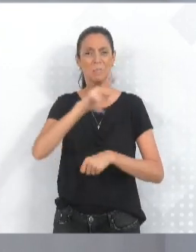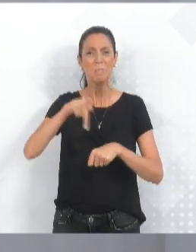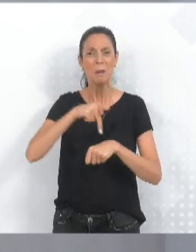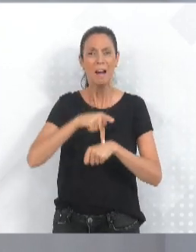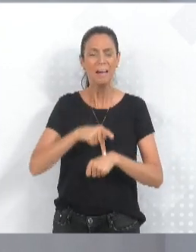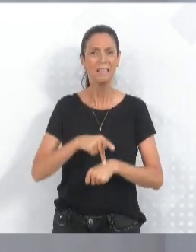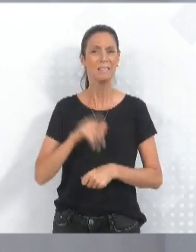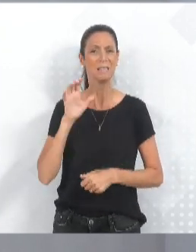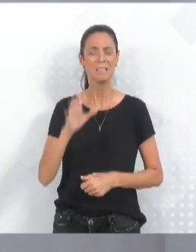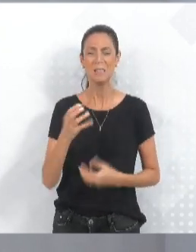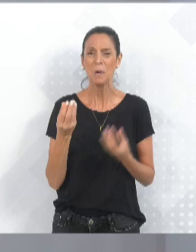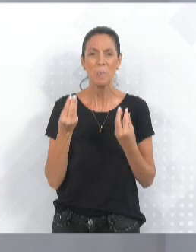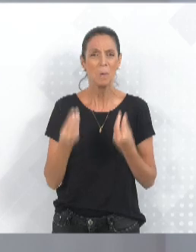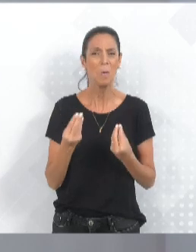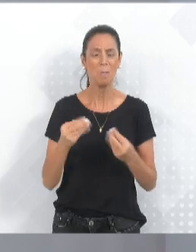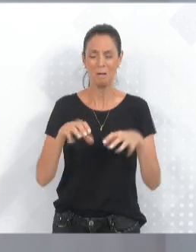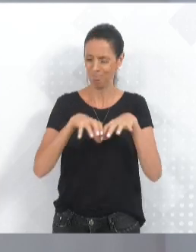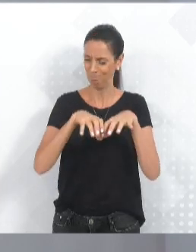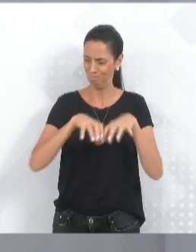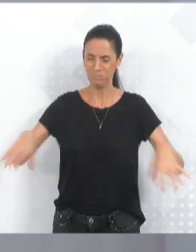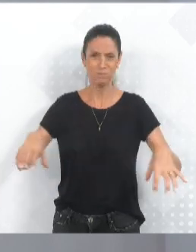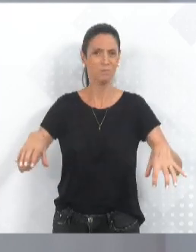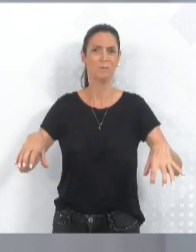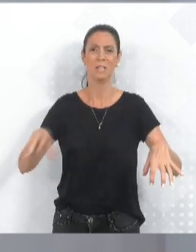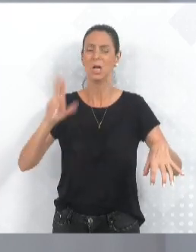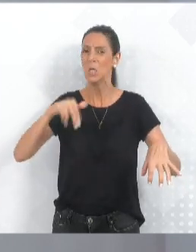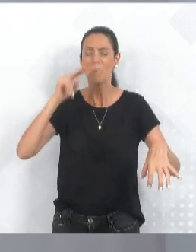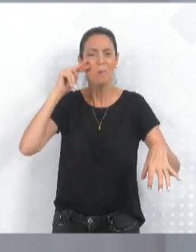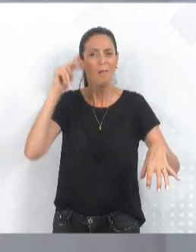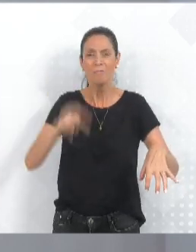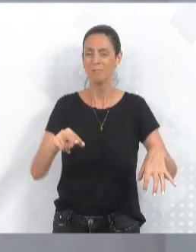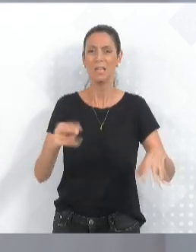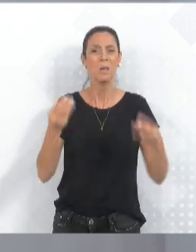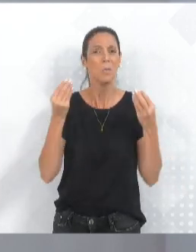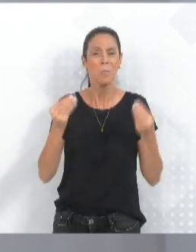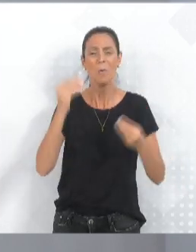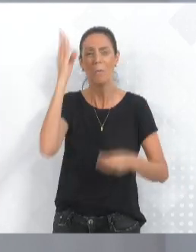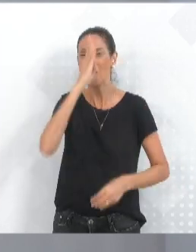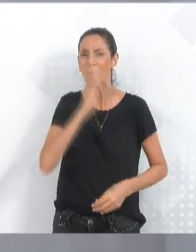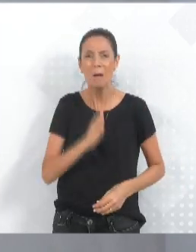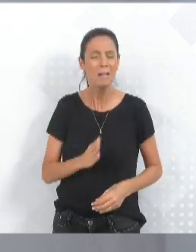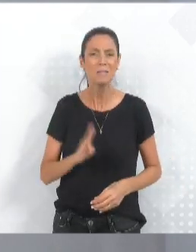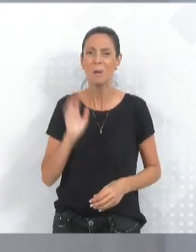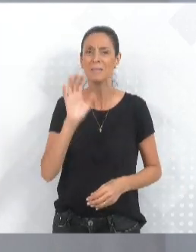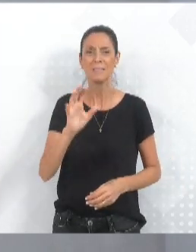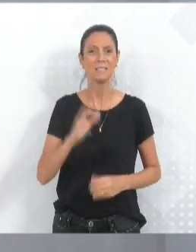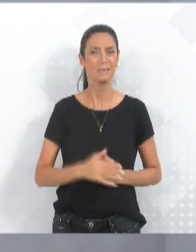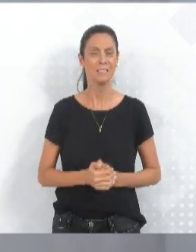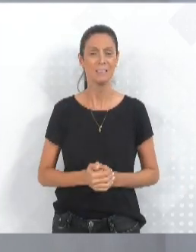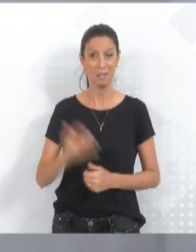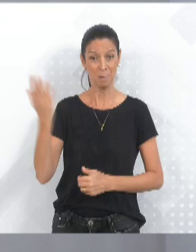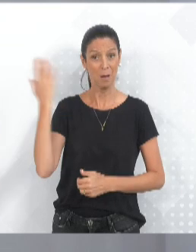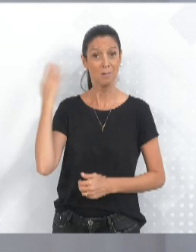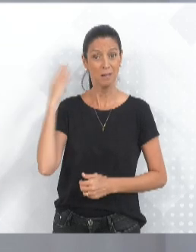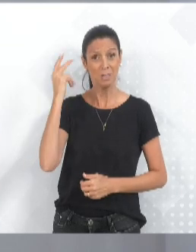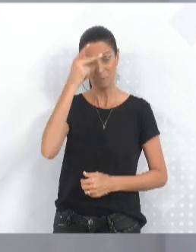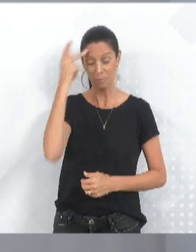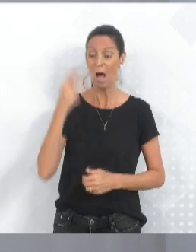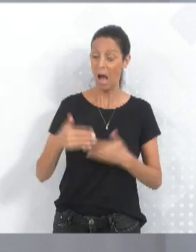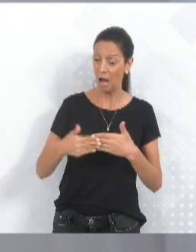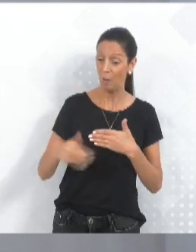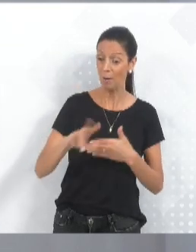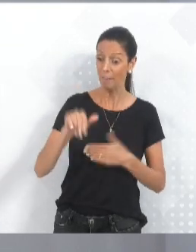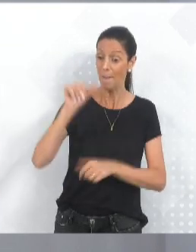chegou uma divisão como nunca Vista nesse país e muitos pregavam que isso ia mudar